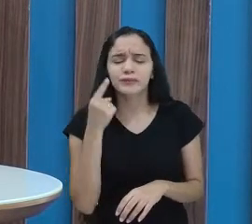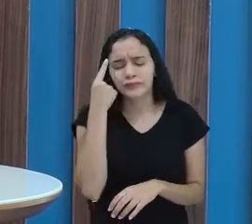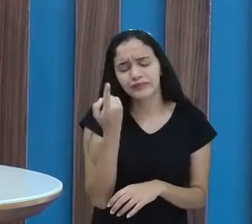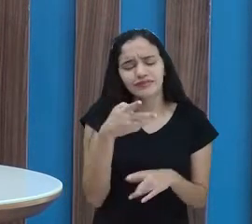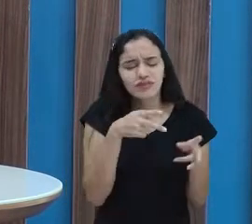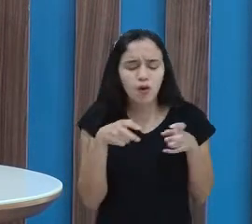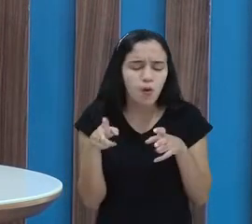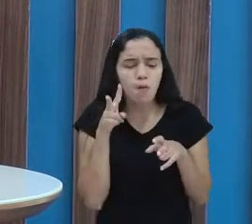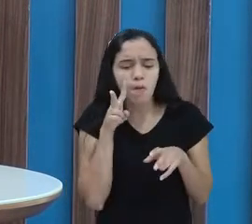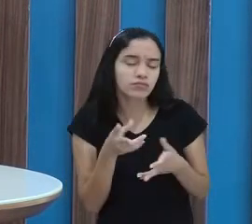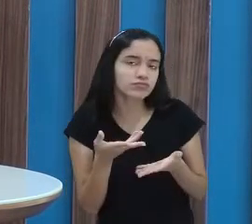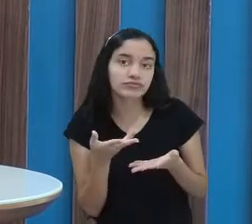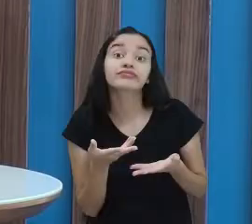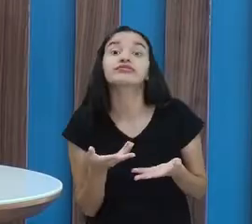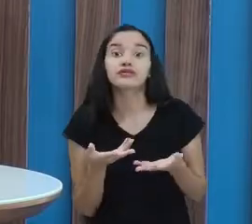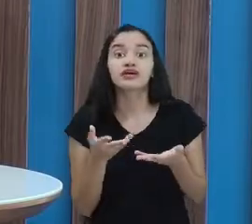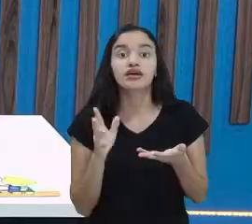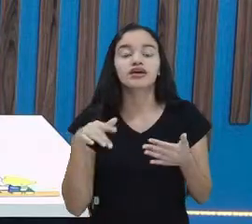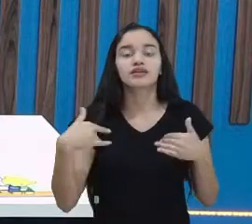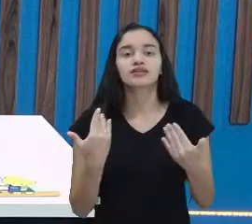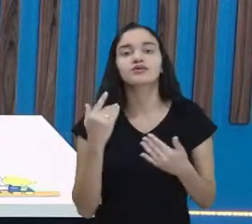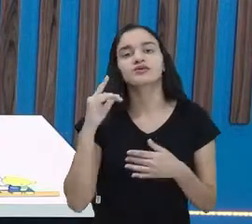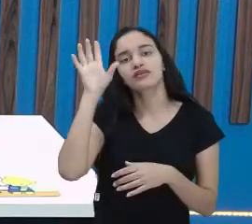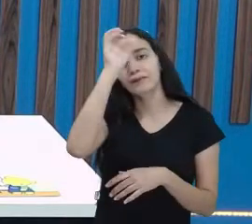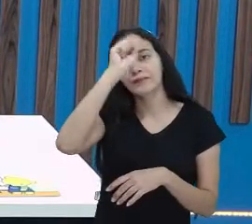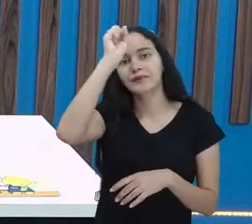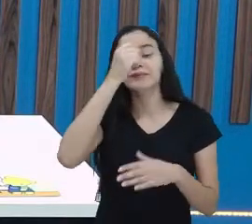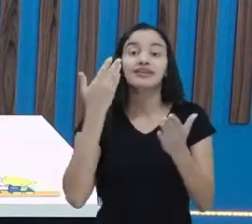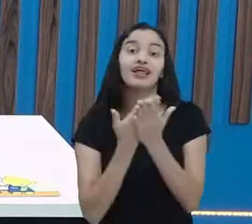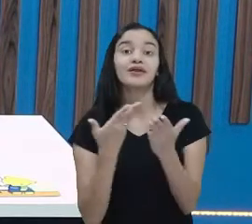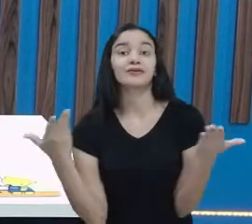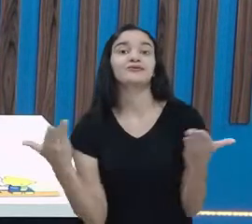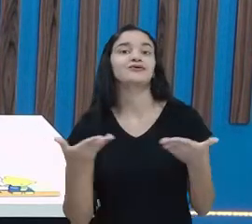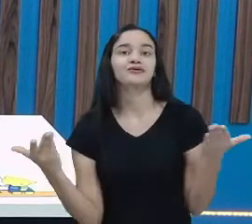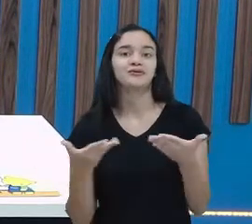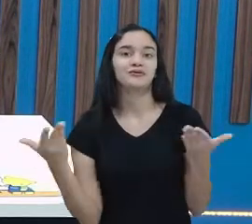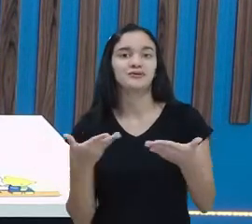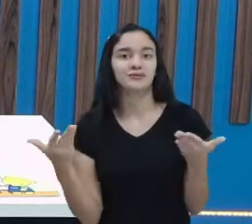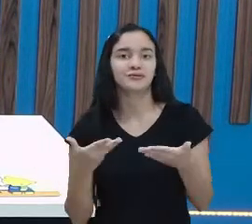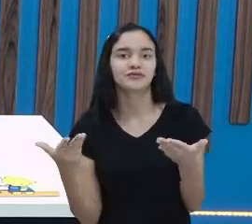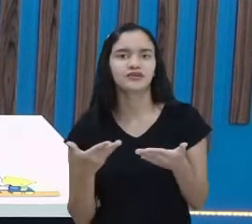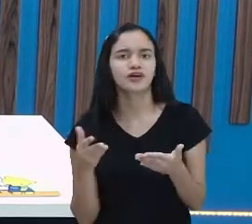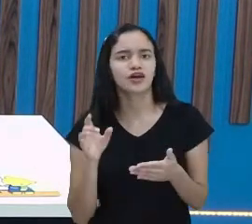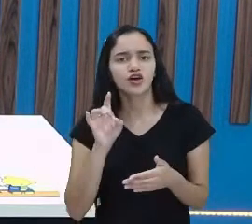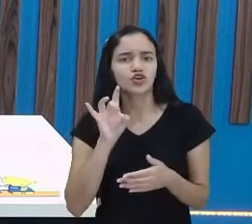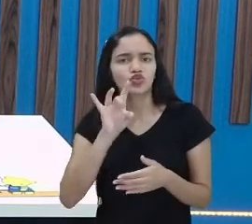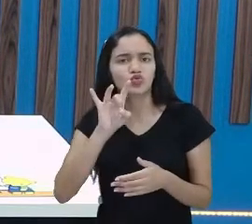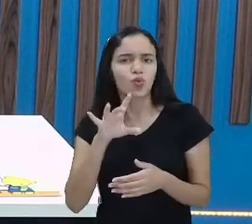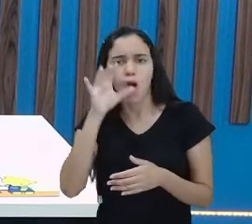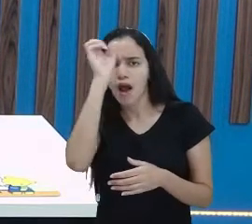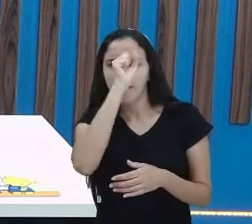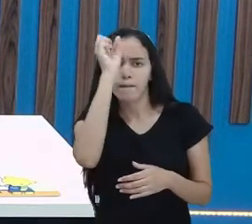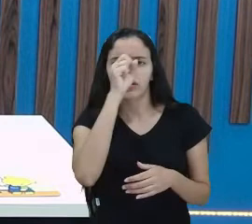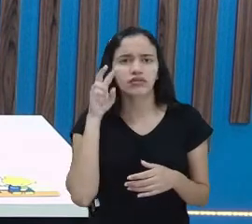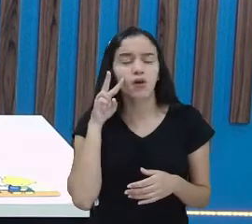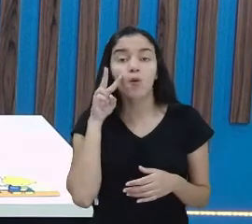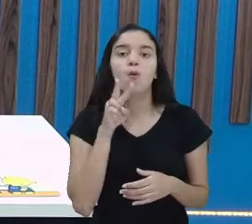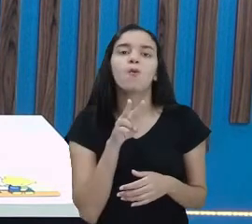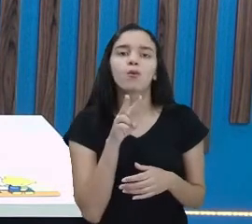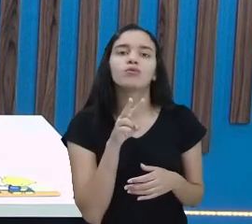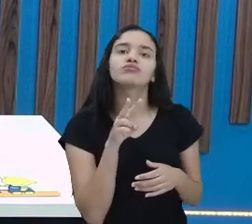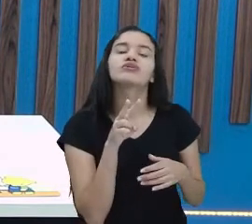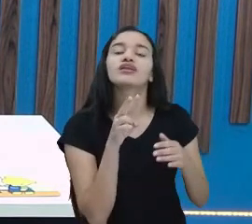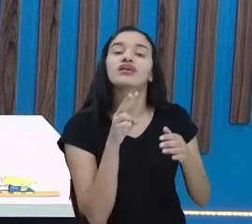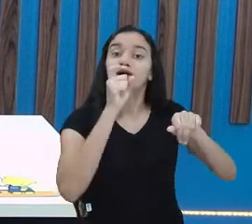olhar, né? Pois é, então a gente aprendeu nessa aula de hoje, a gente não foi só aprender a olhar as horas